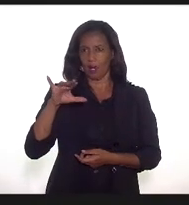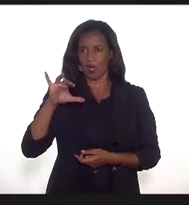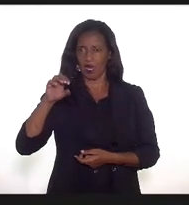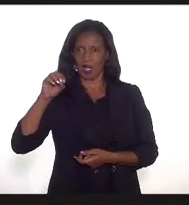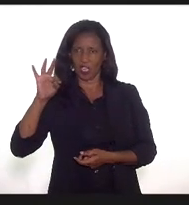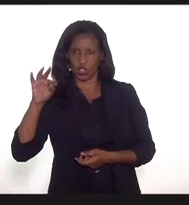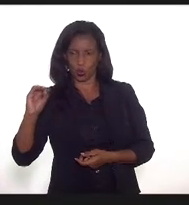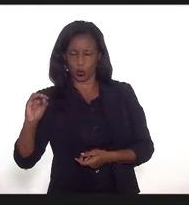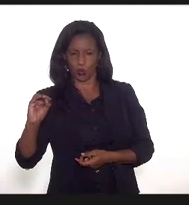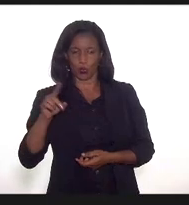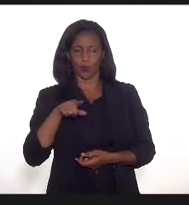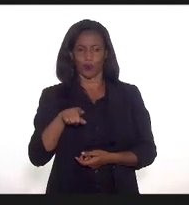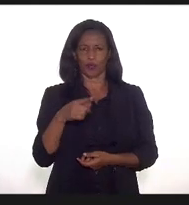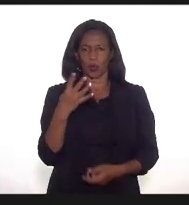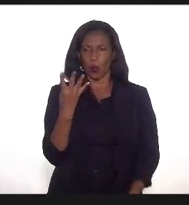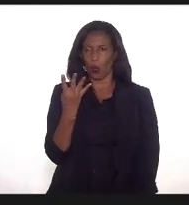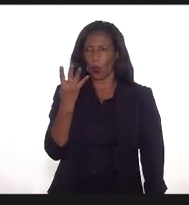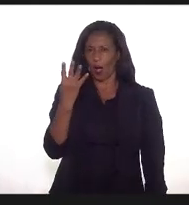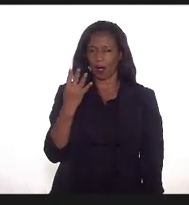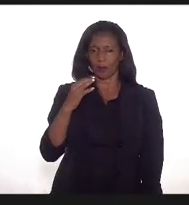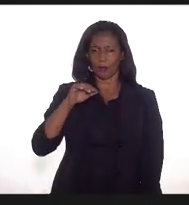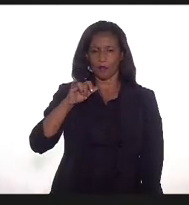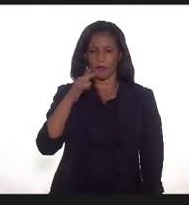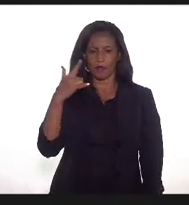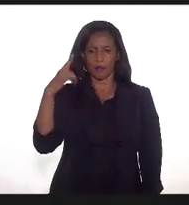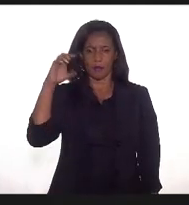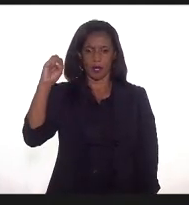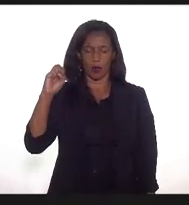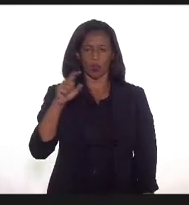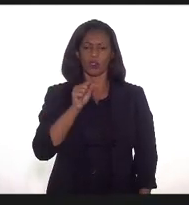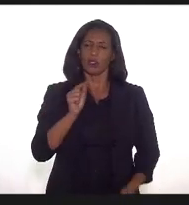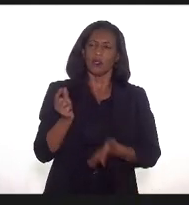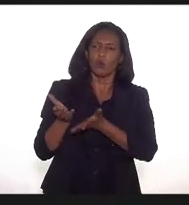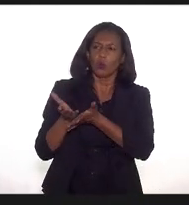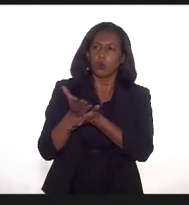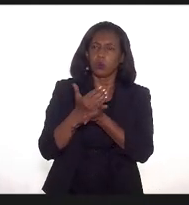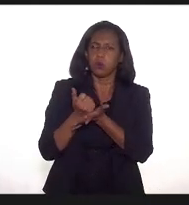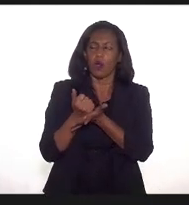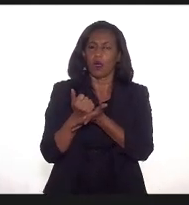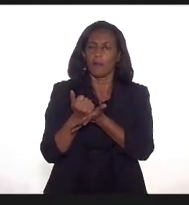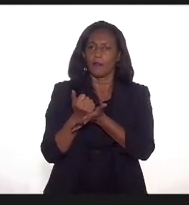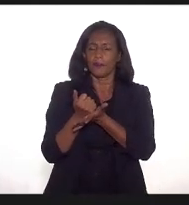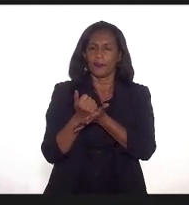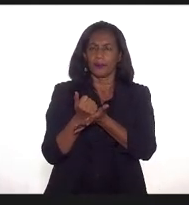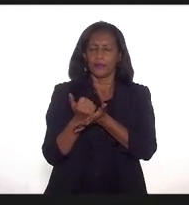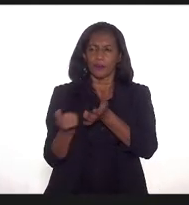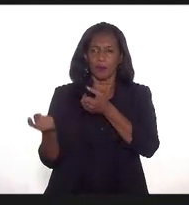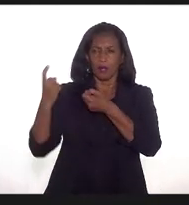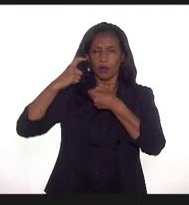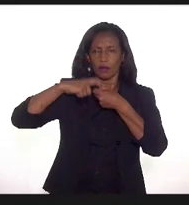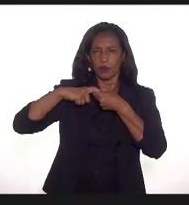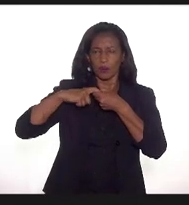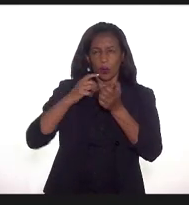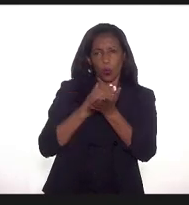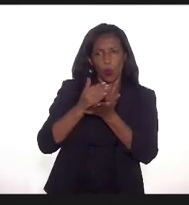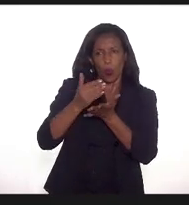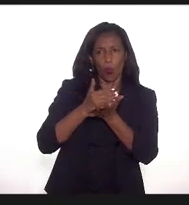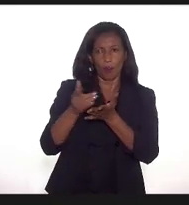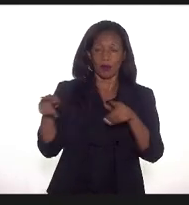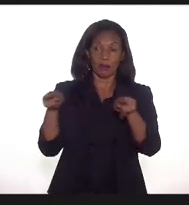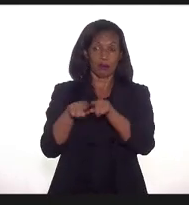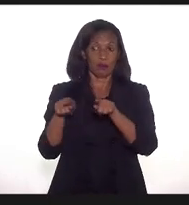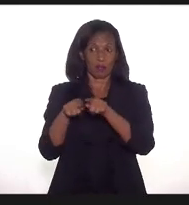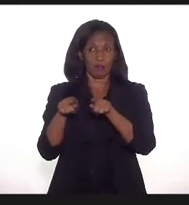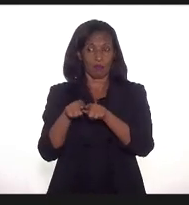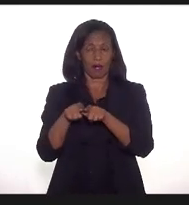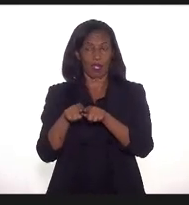R$4 bilhões em operação de crédito, ele pressupõe as operações previstas no plano de recuperação inicial, aquele que a gente ainda está também por